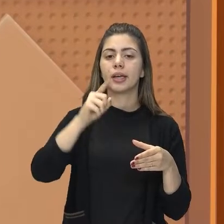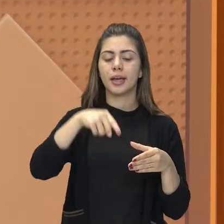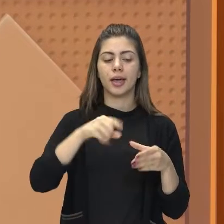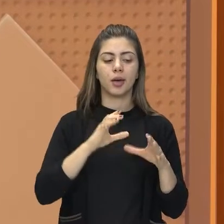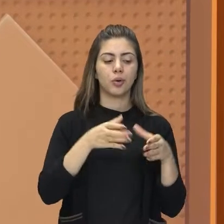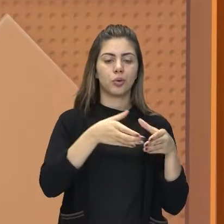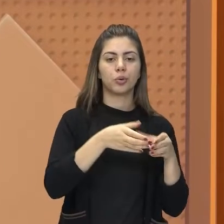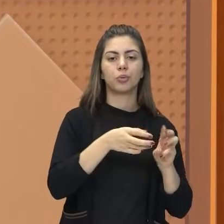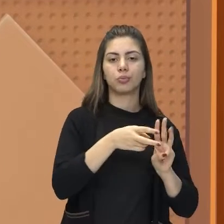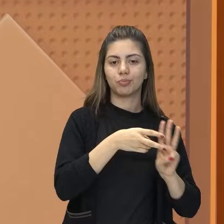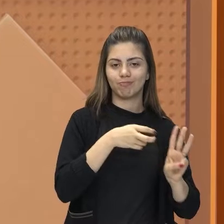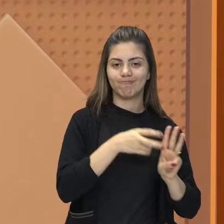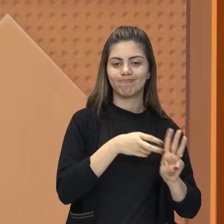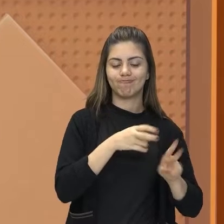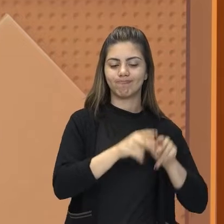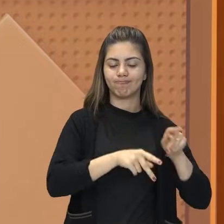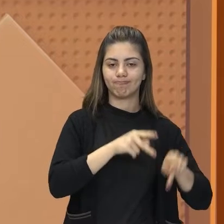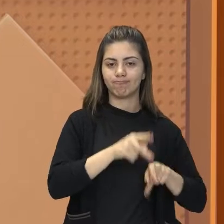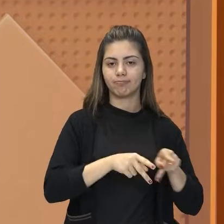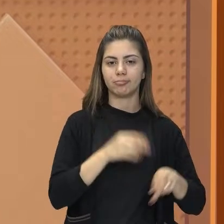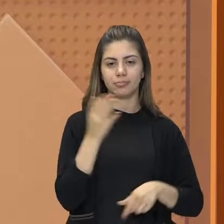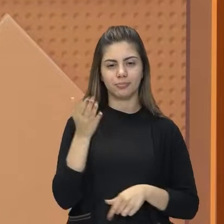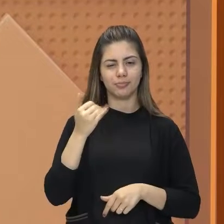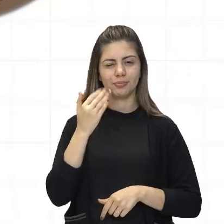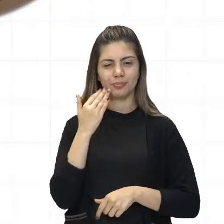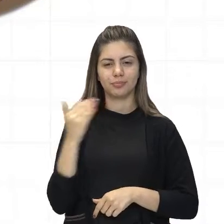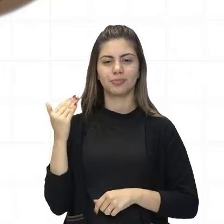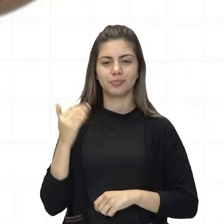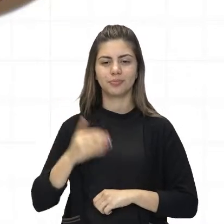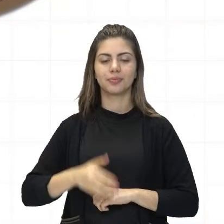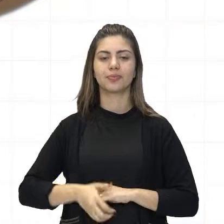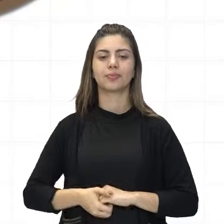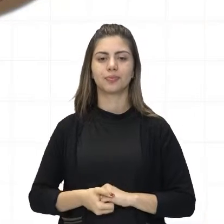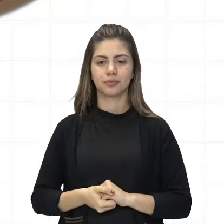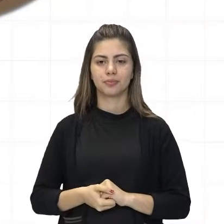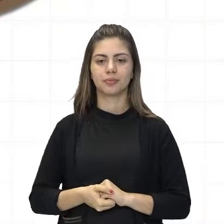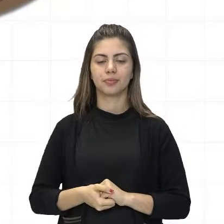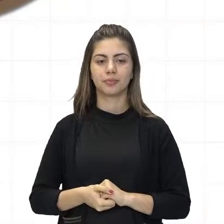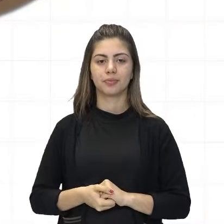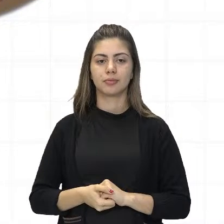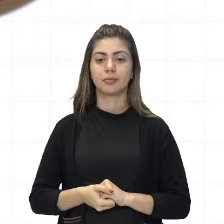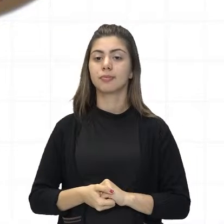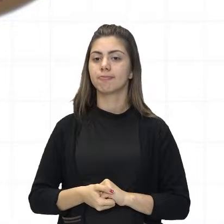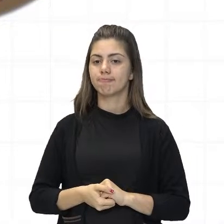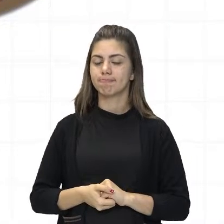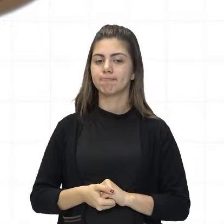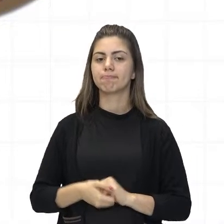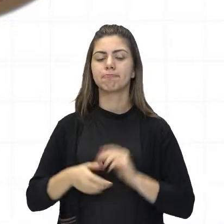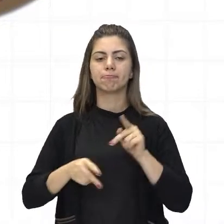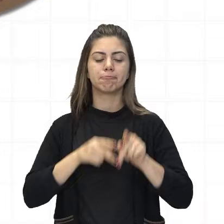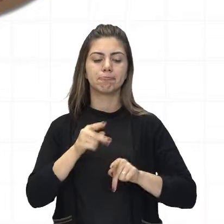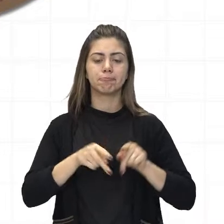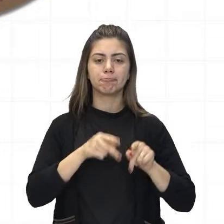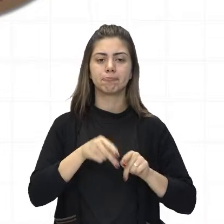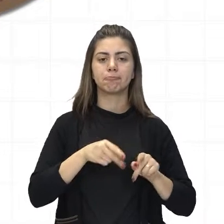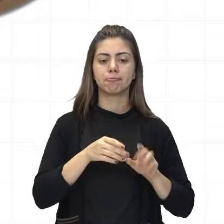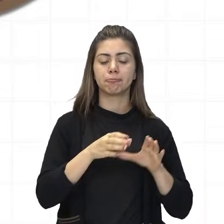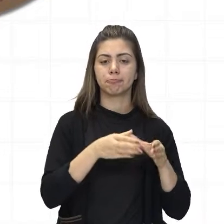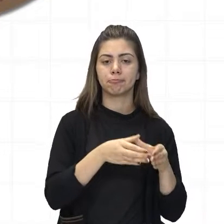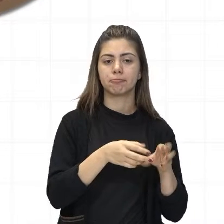os povos indígenas. Acompanhe aqui comigo. Os povos indígenas são os